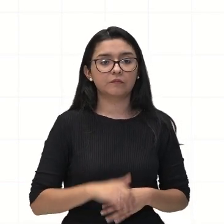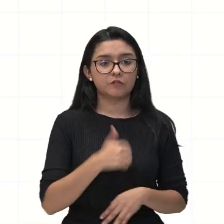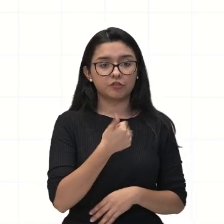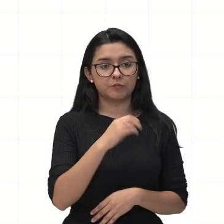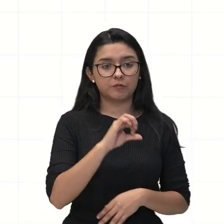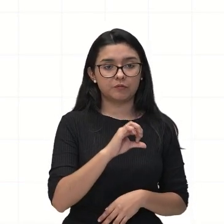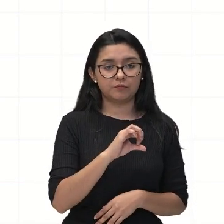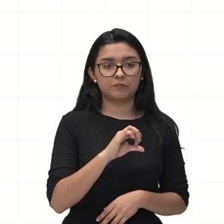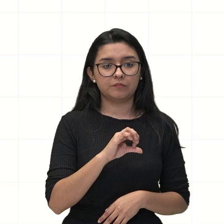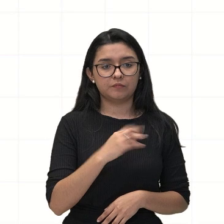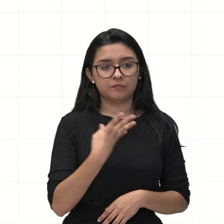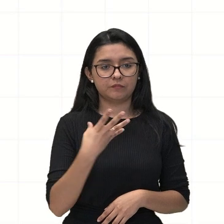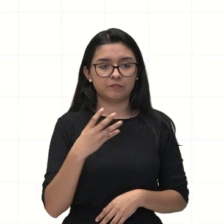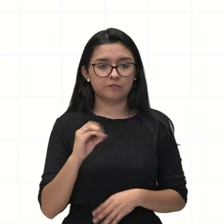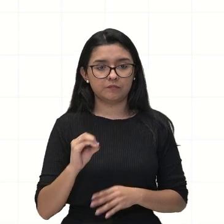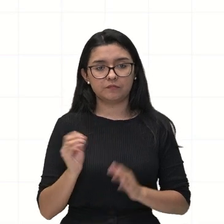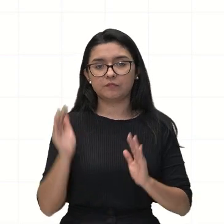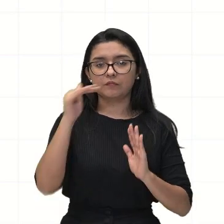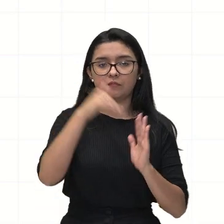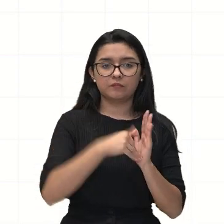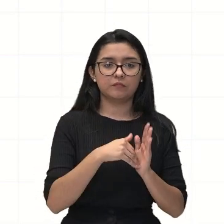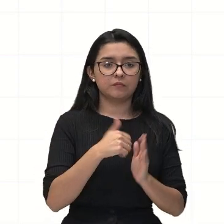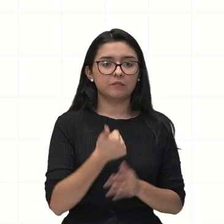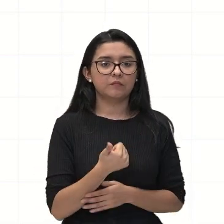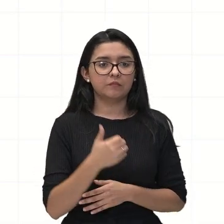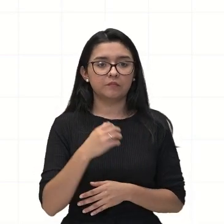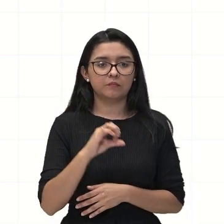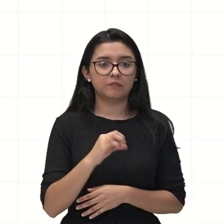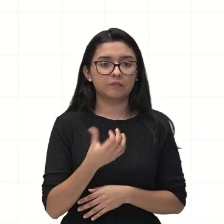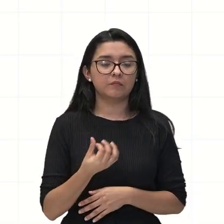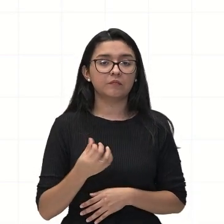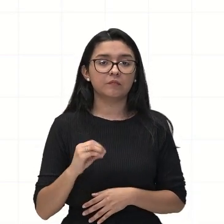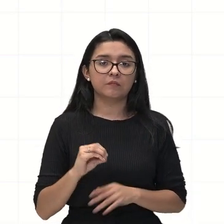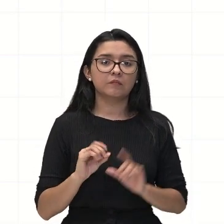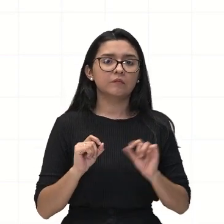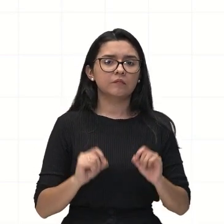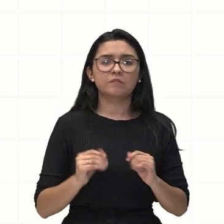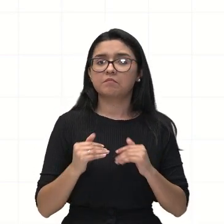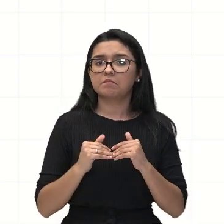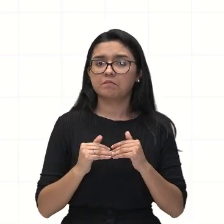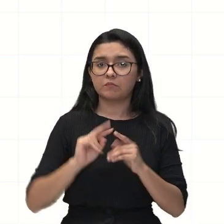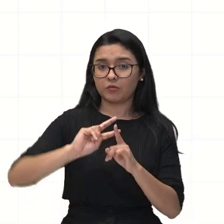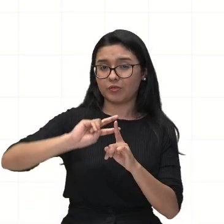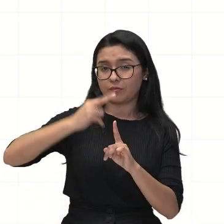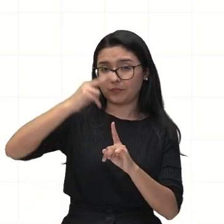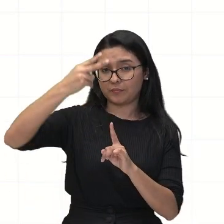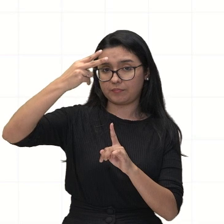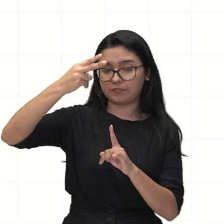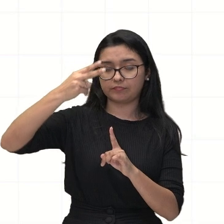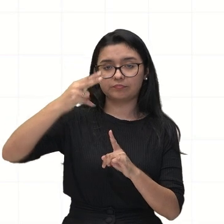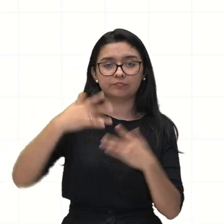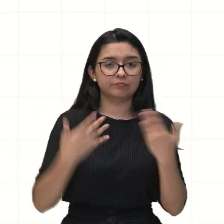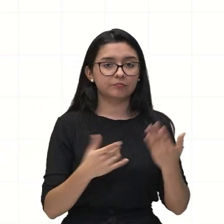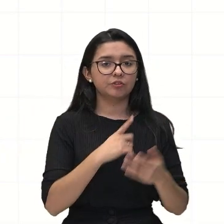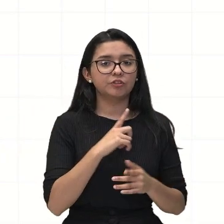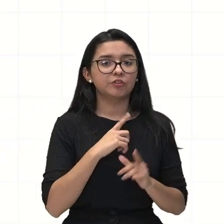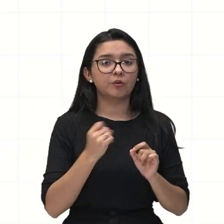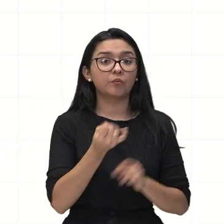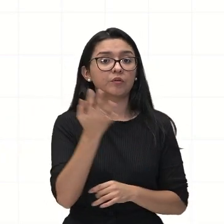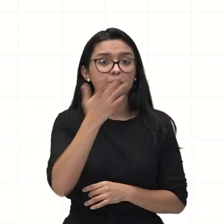para 1970, passou de 10 pessoas, ou seja, nós tínhamos, né, no caso aqui, 1, 2, 3, 4,